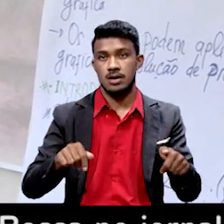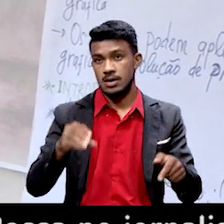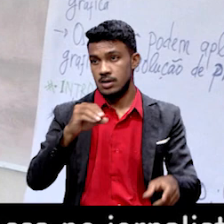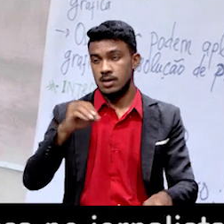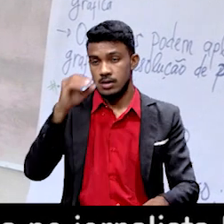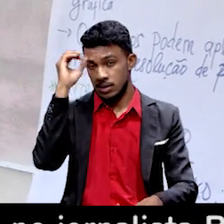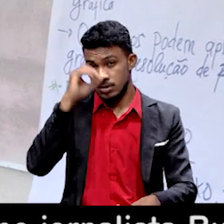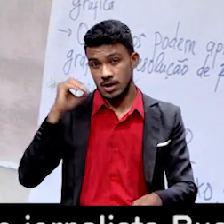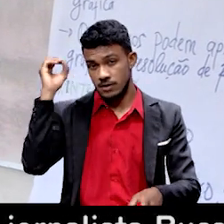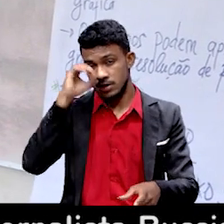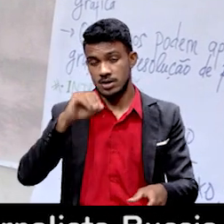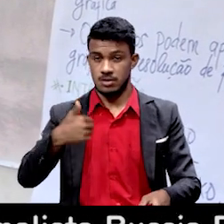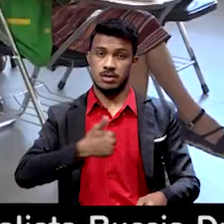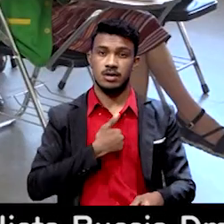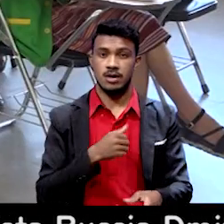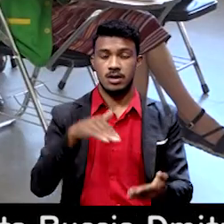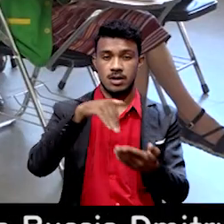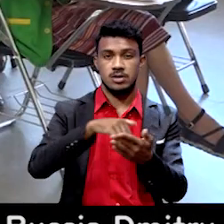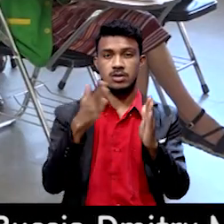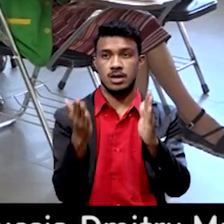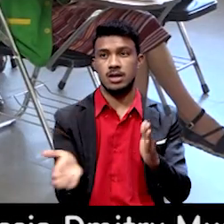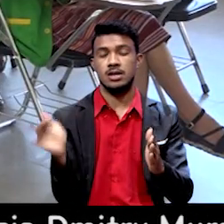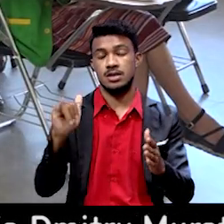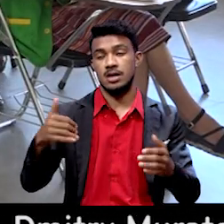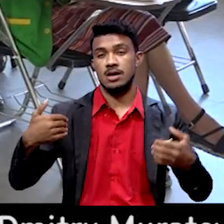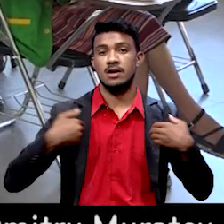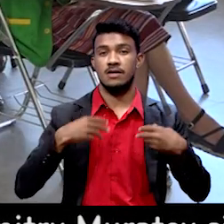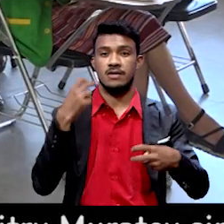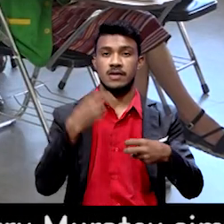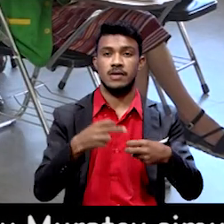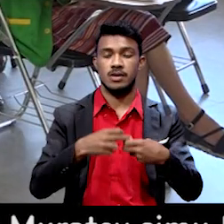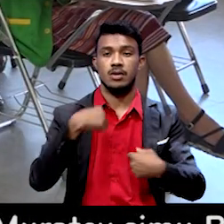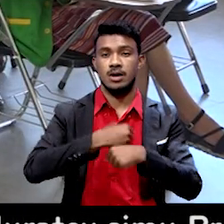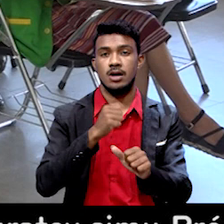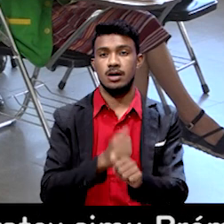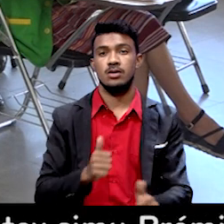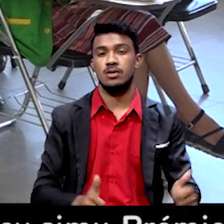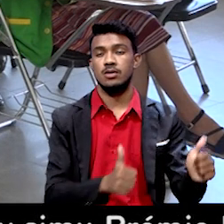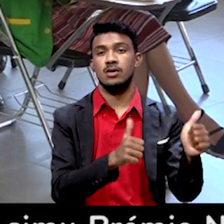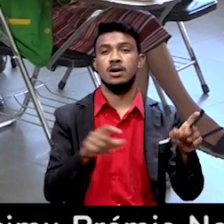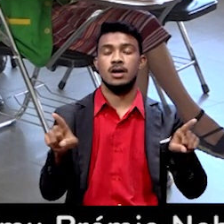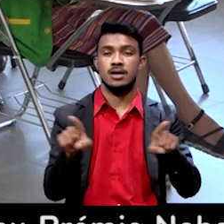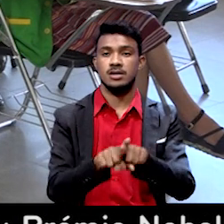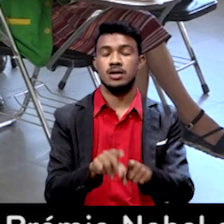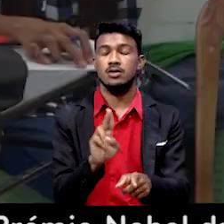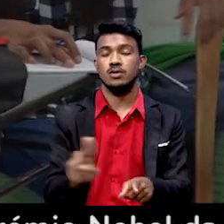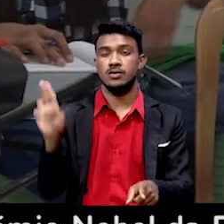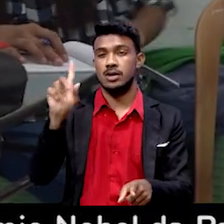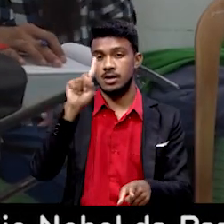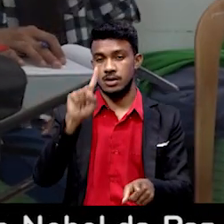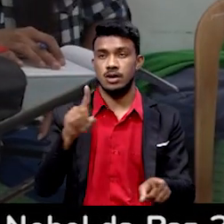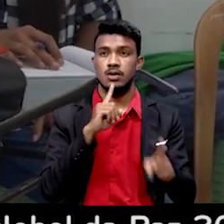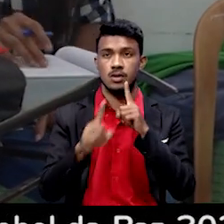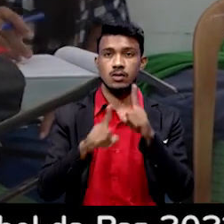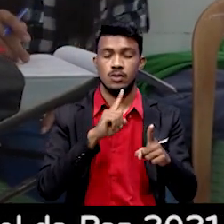pessoal, mak estudante sira e a dificuldade atu implementa. Hanesan usa dane atu qualia, usa